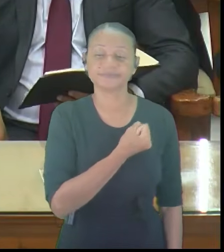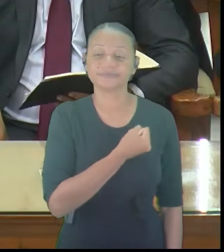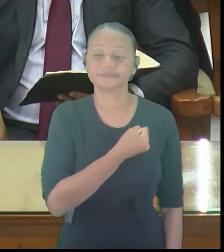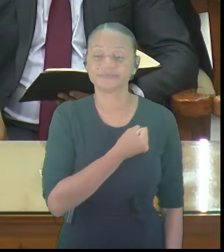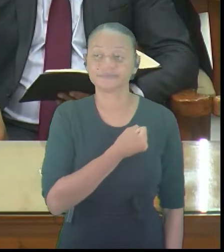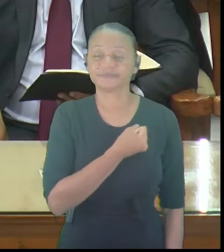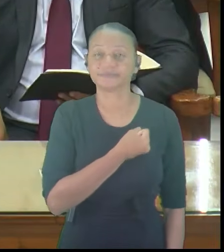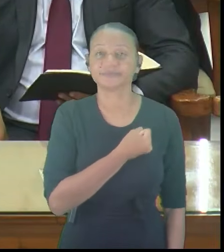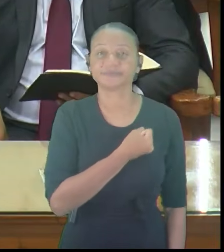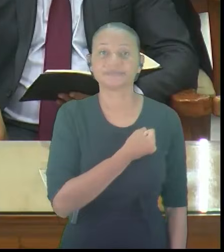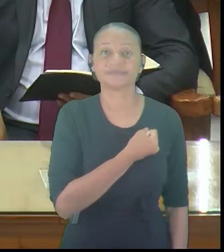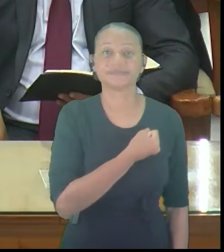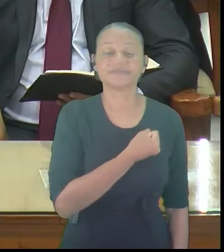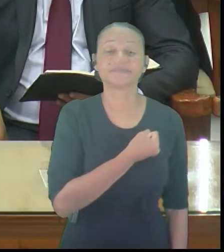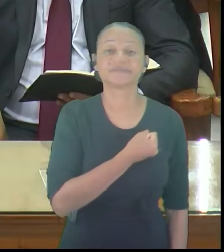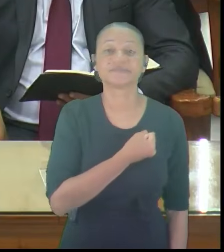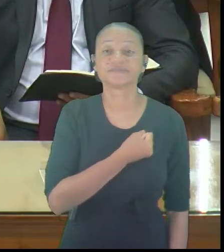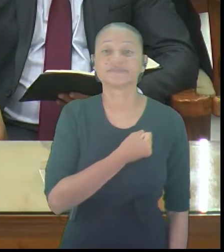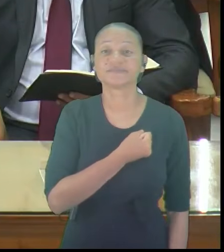mas tem um pouquinho antes aqui,